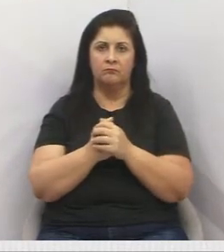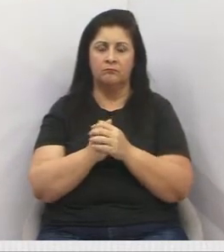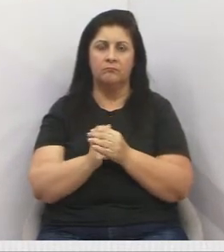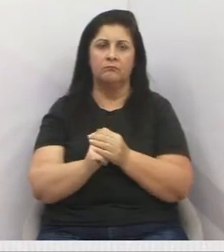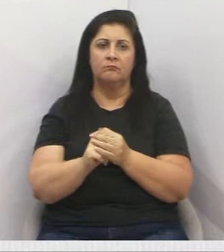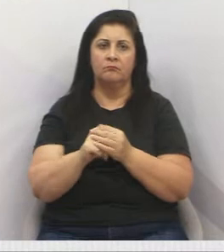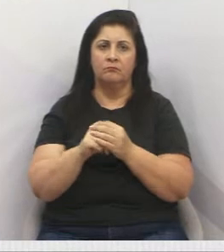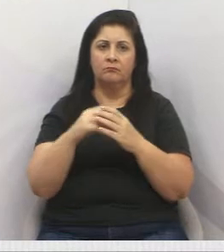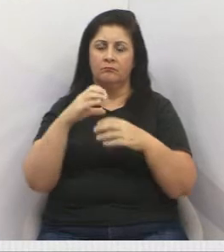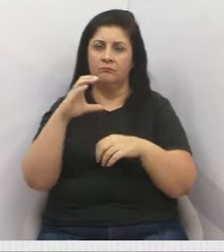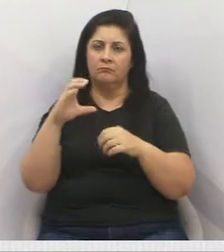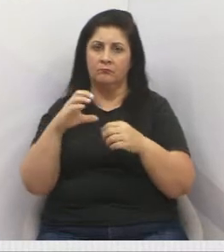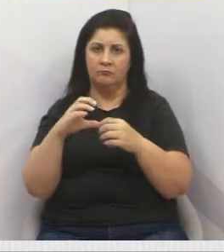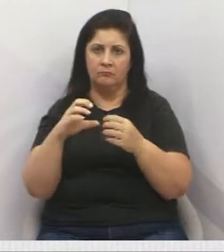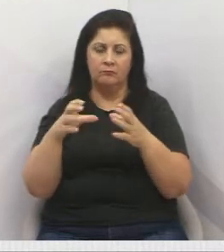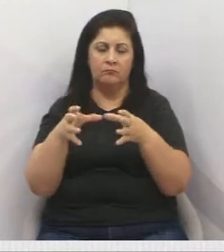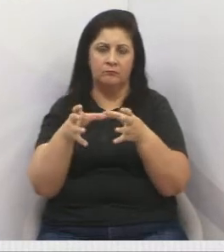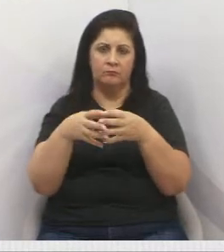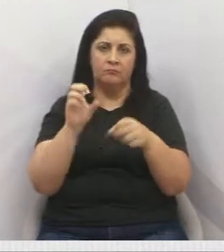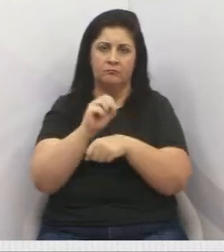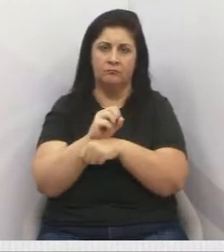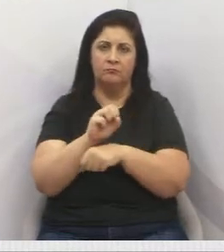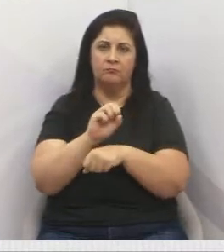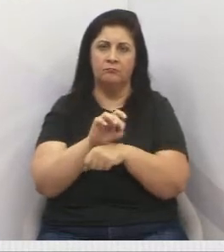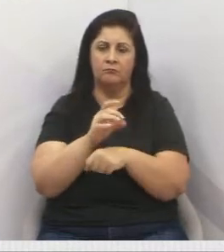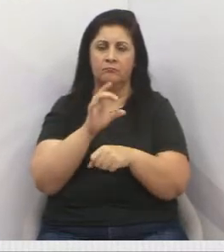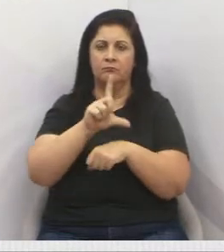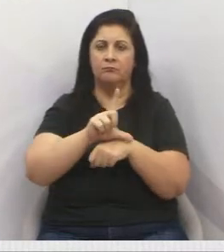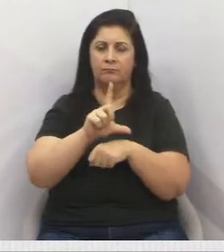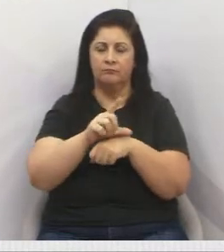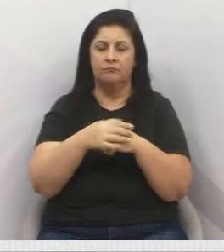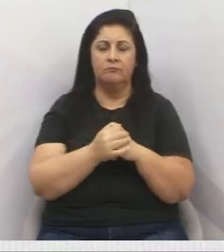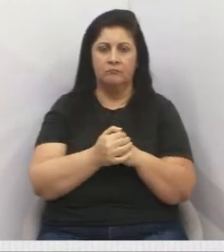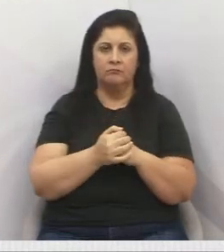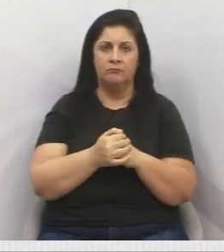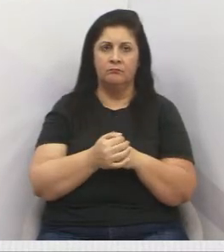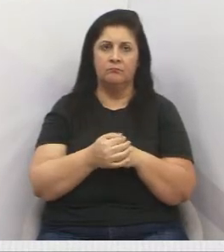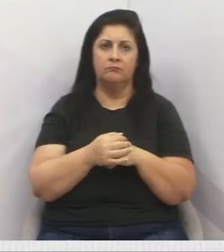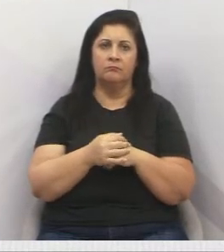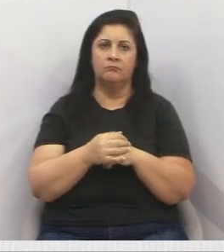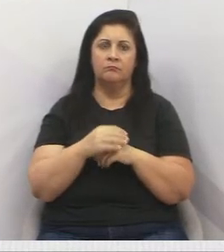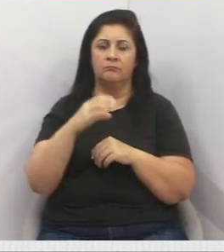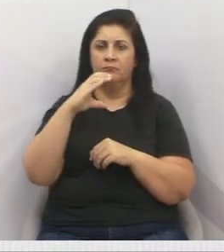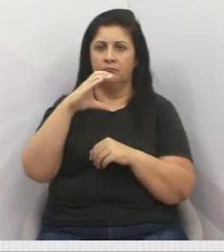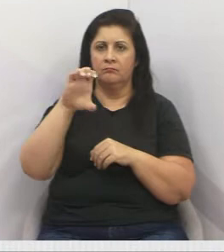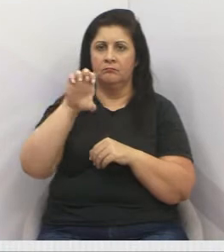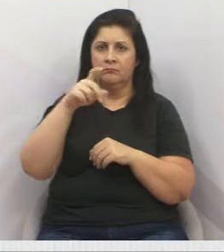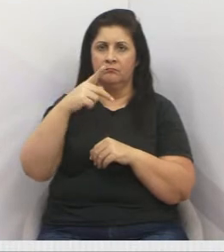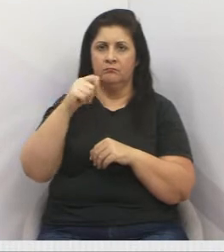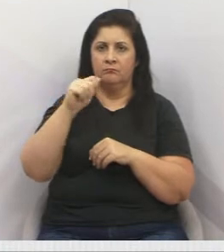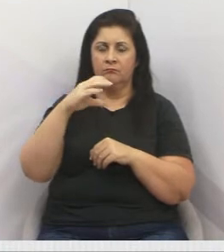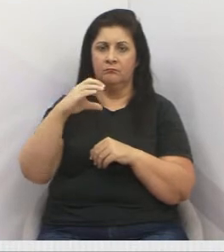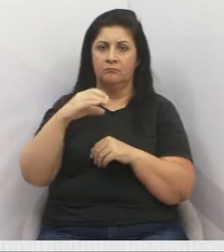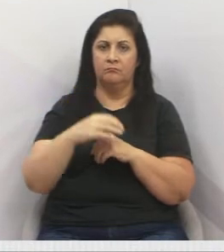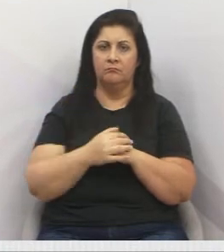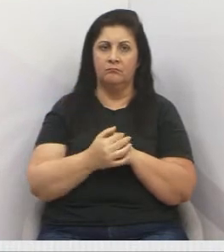de Jacareí, entidades acadêmicas, FATEC, Organização da Sociedade Civil, CEPAC.